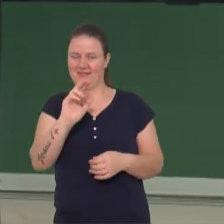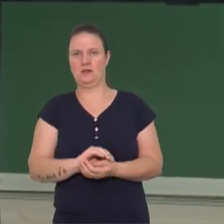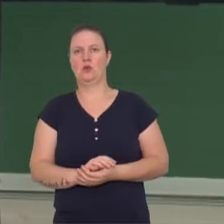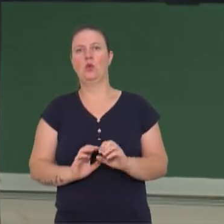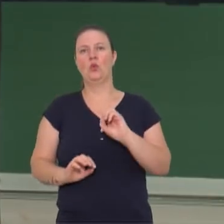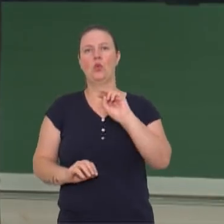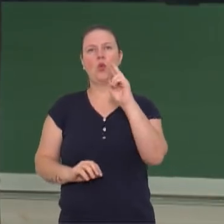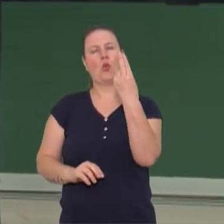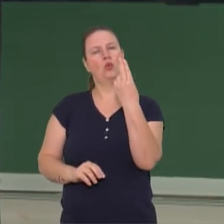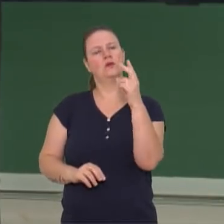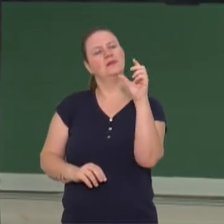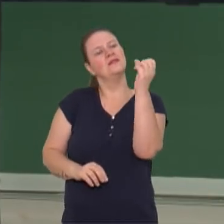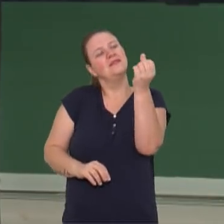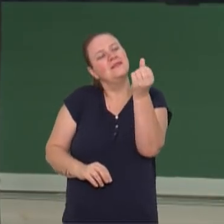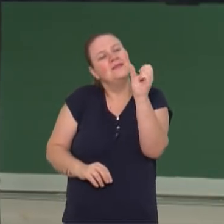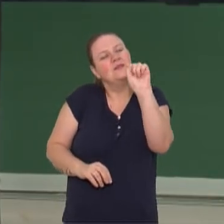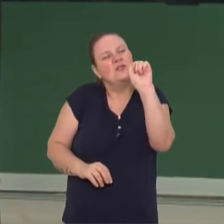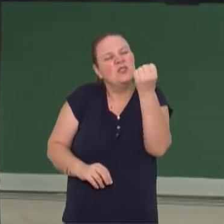ou prefere ganhar